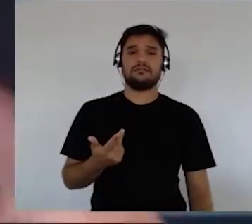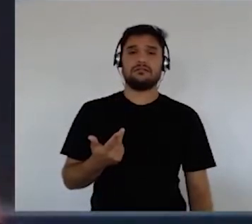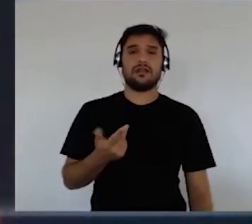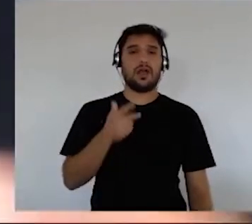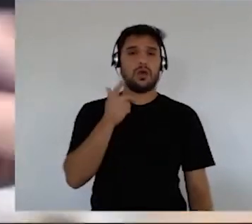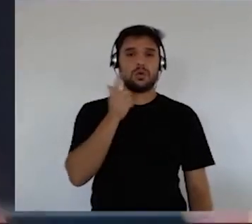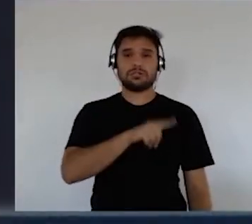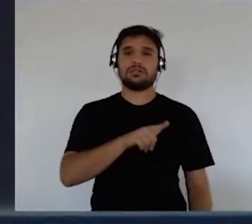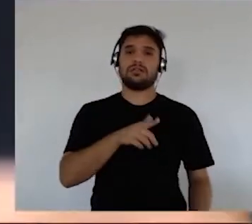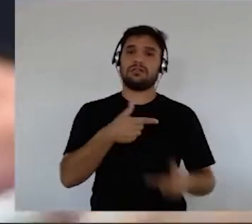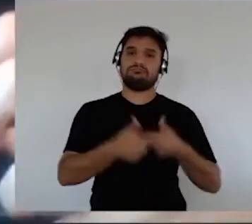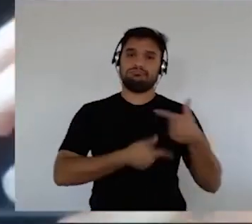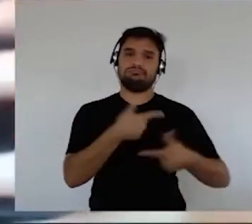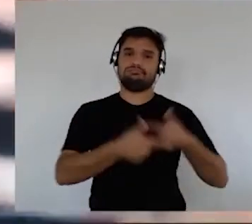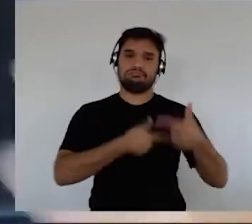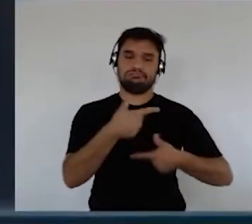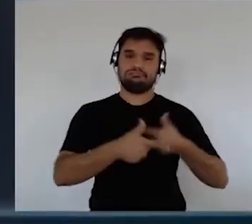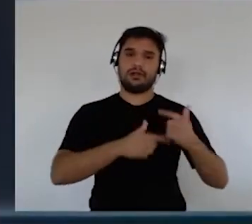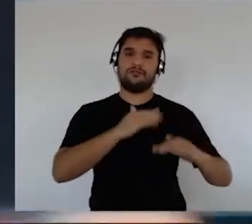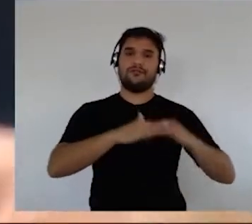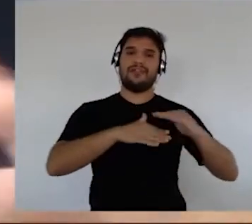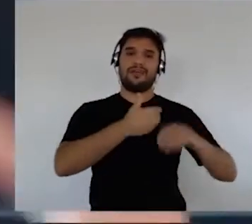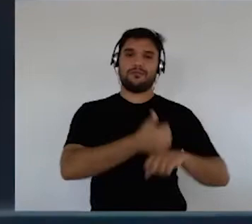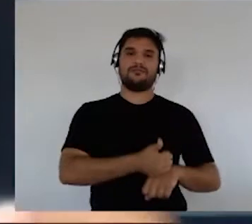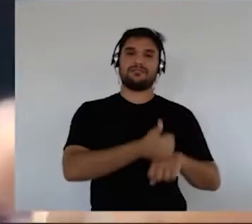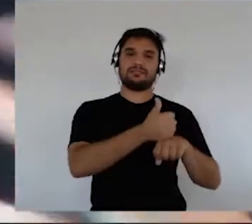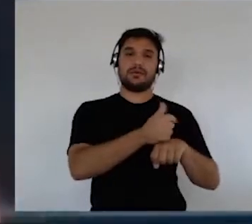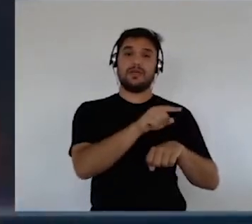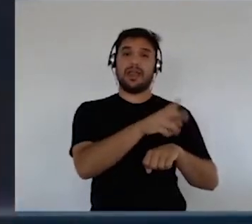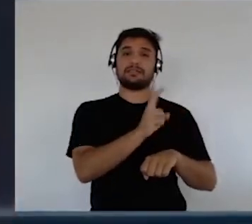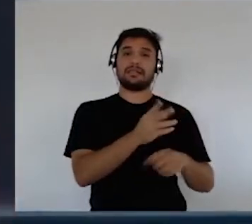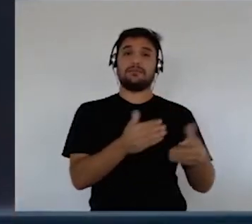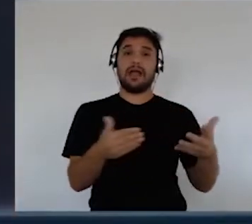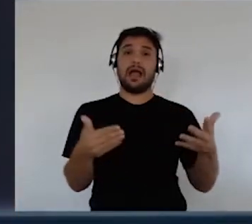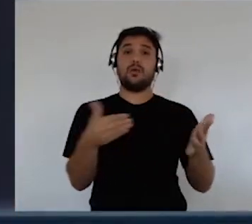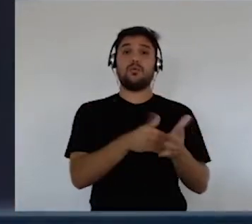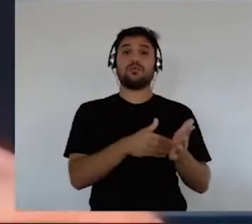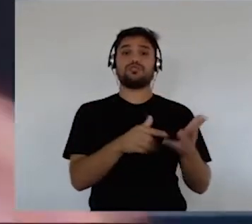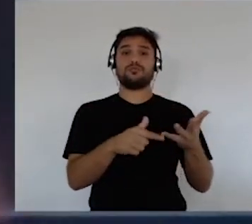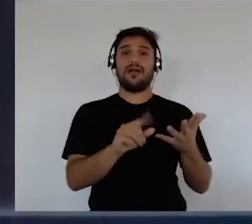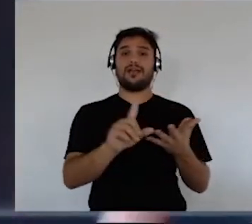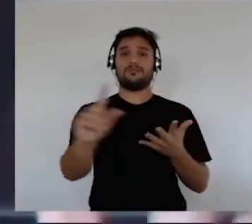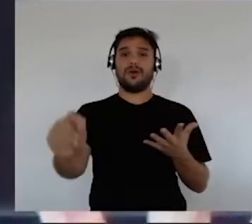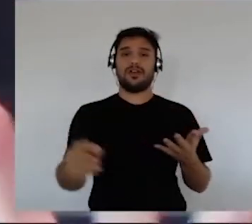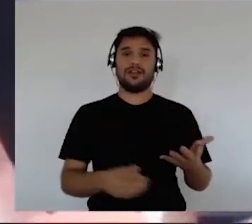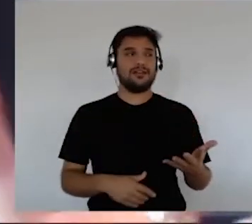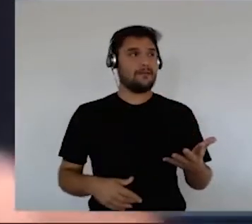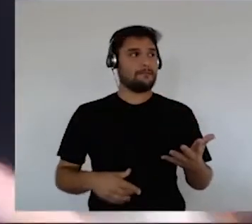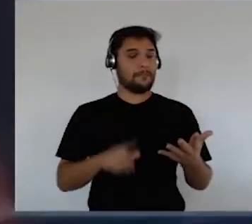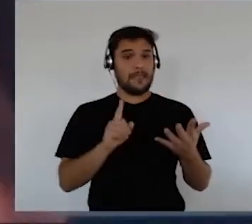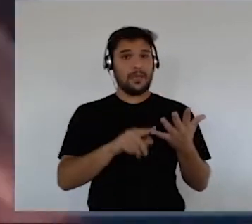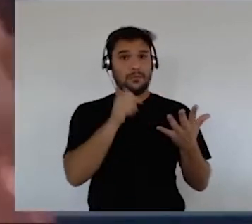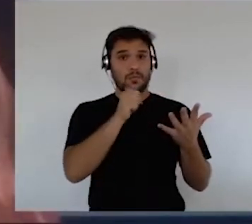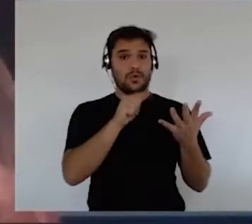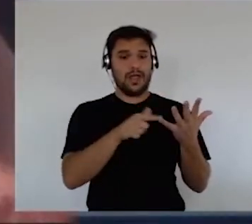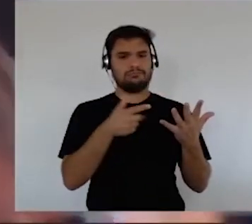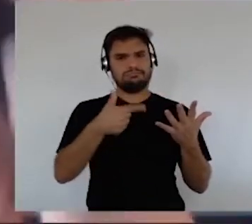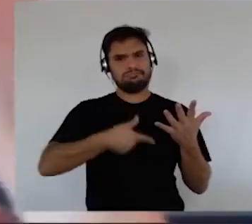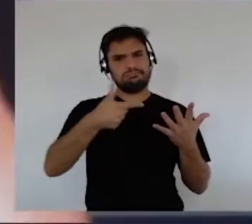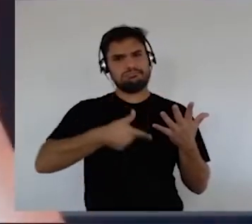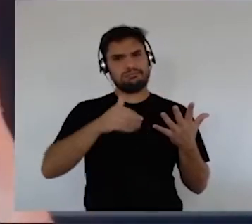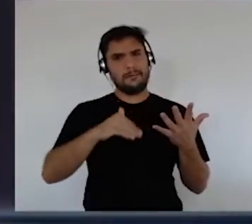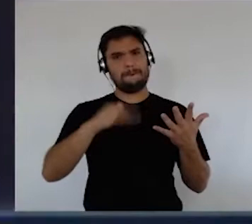conseguiu ali trabalhar, avançar na profissão, e ela era sempre a última a ir embora. E ela sempre trabalhava muito